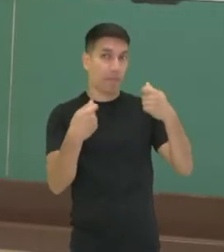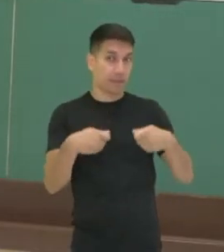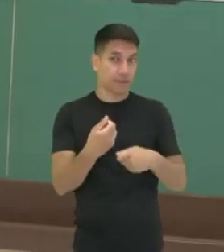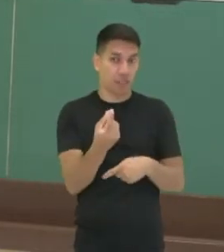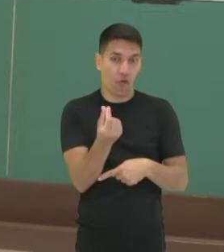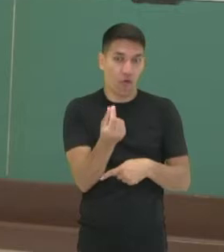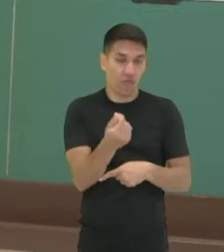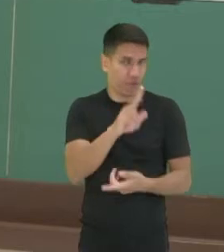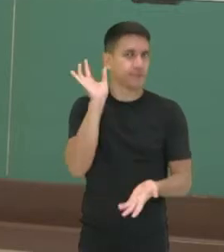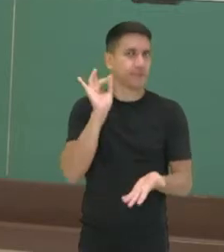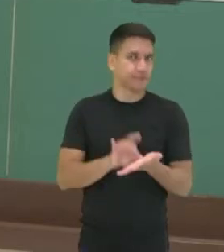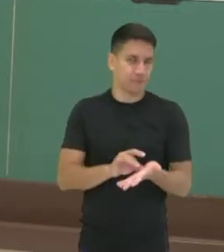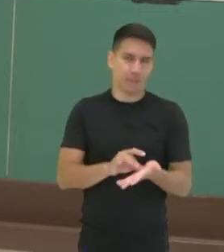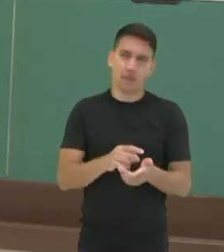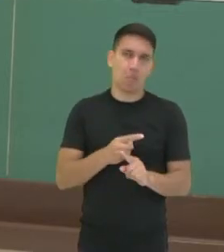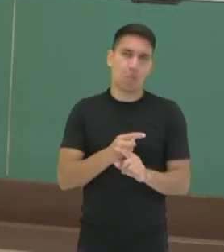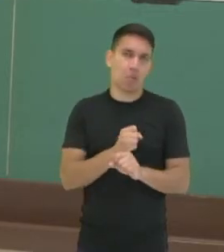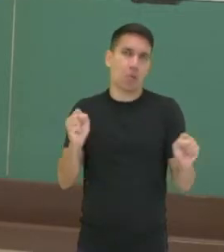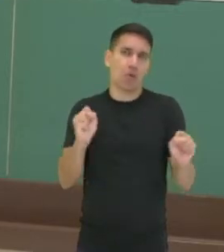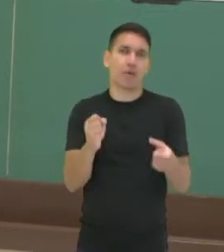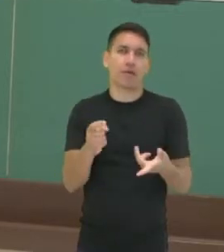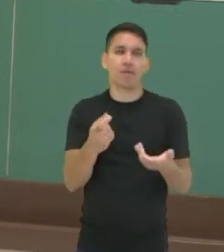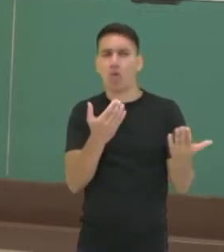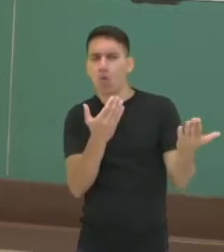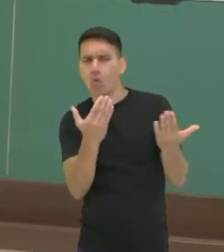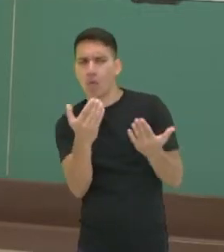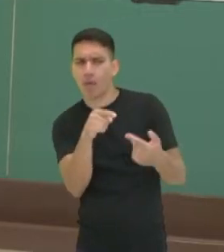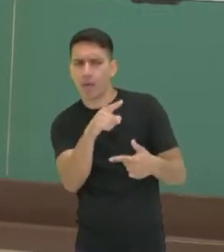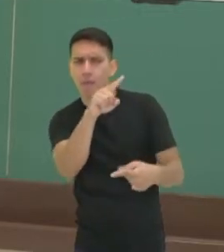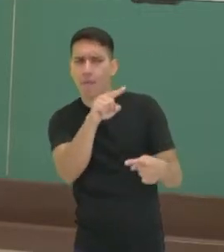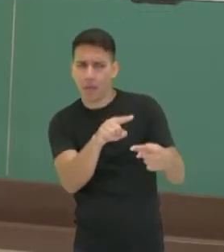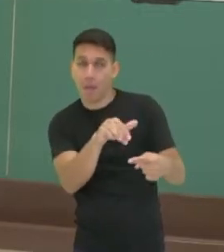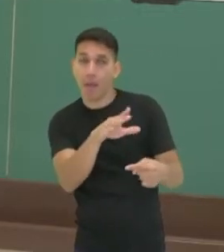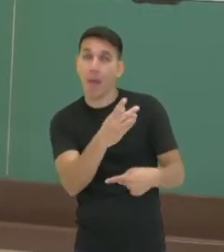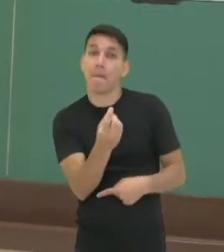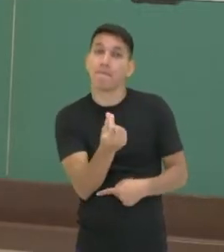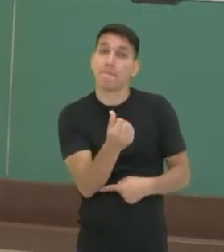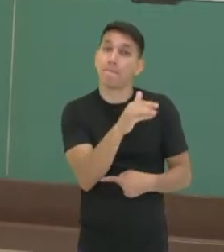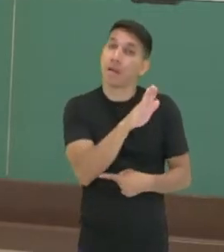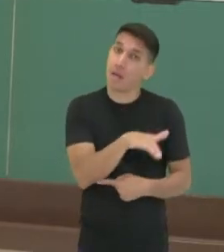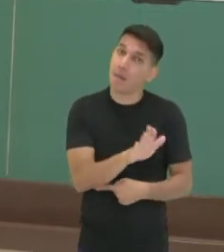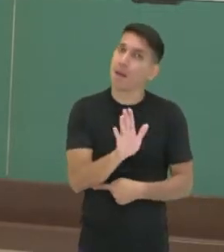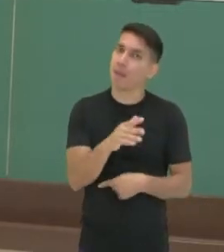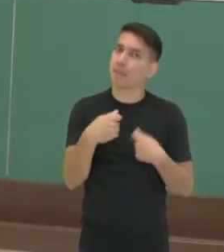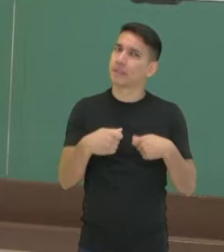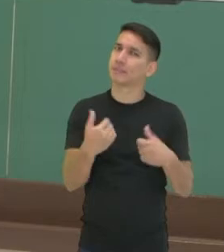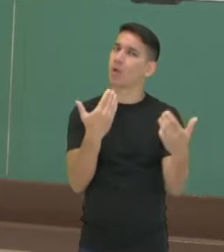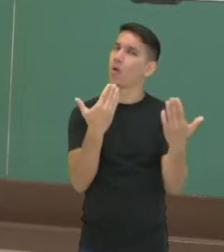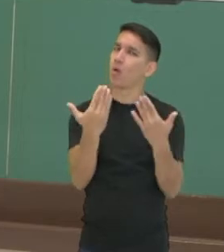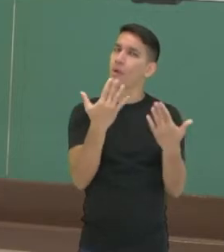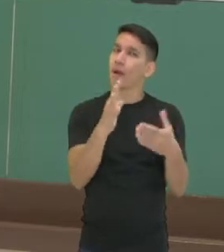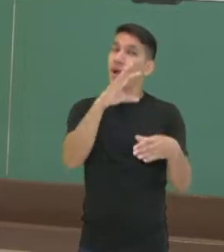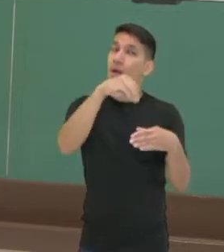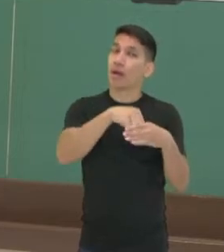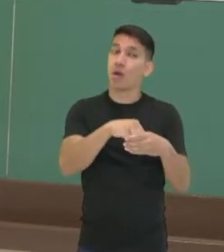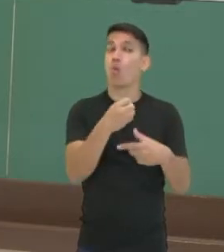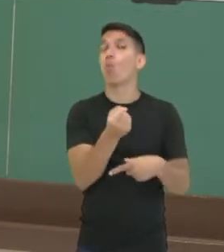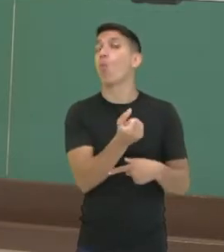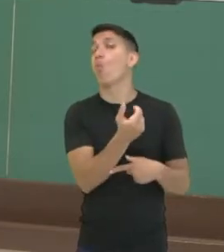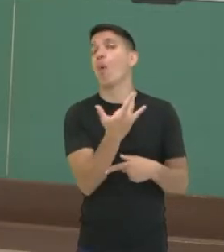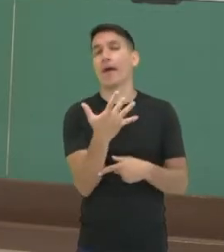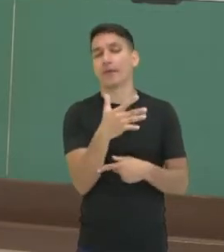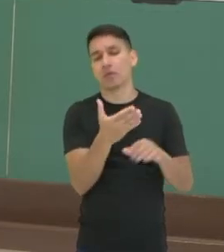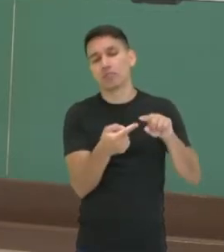tem como comparar, aquele é menor, tá mais barato, obviamente, mas aí tem que verificar certinho a quantidade que tem lá dentro, tá? Então, olha